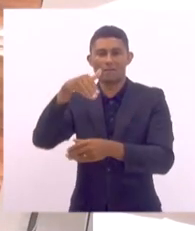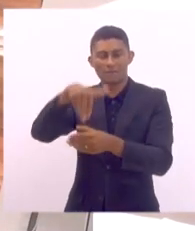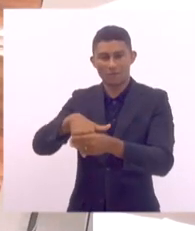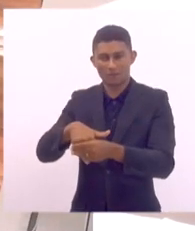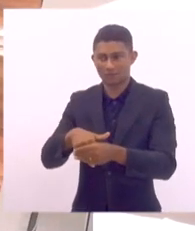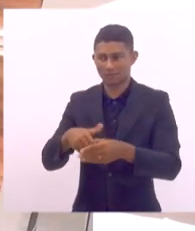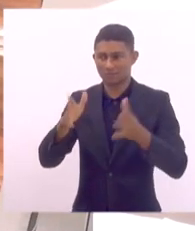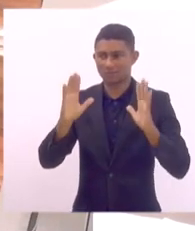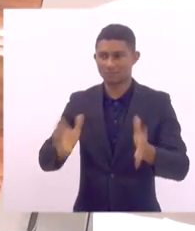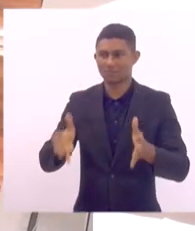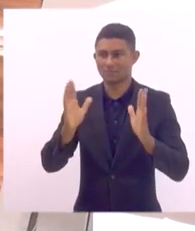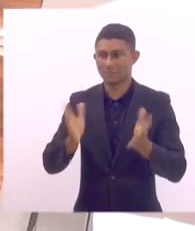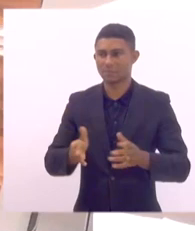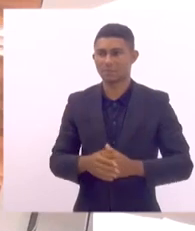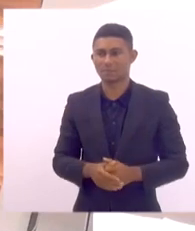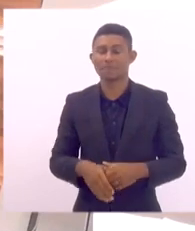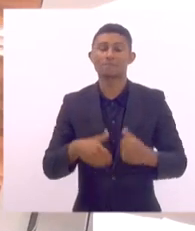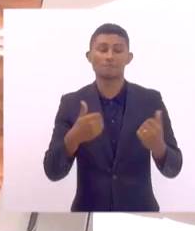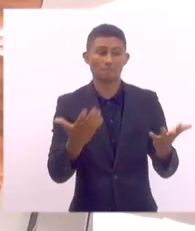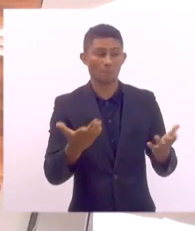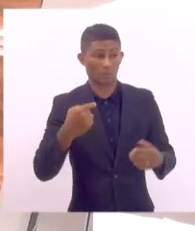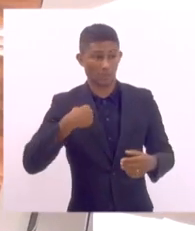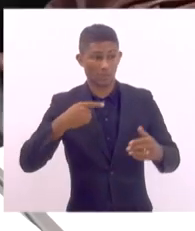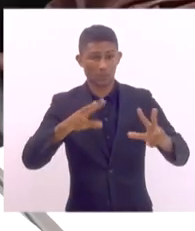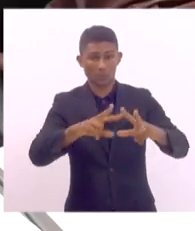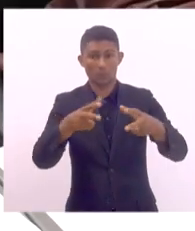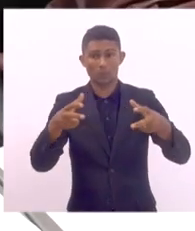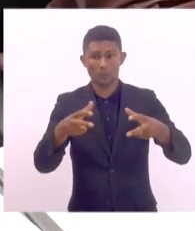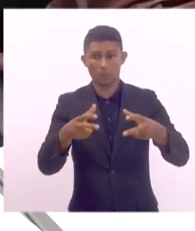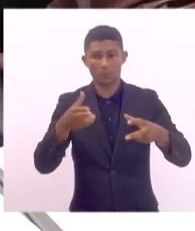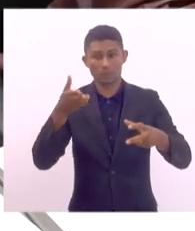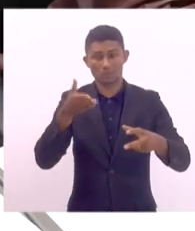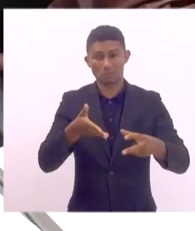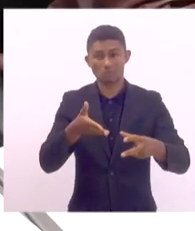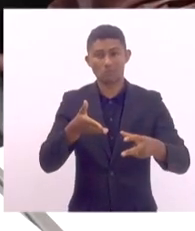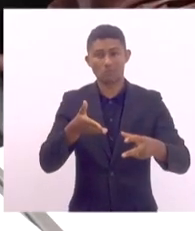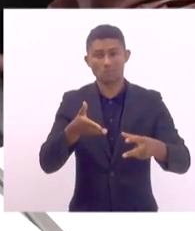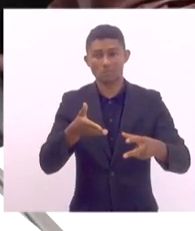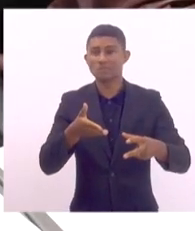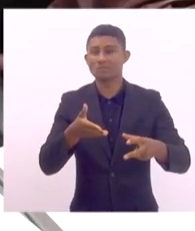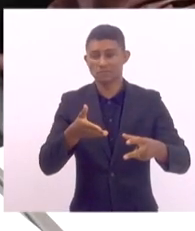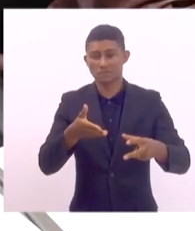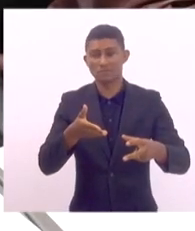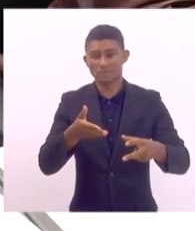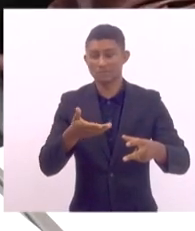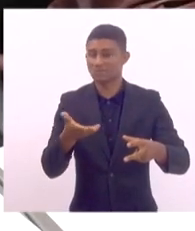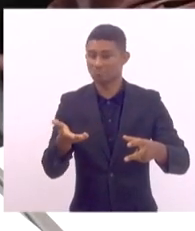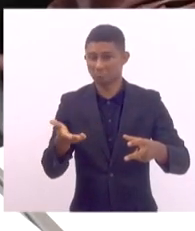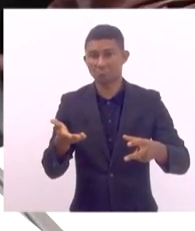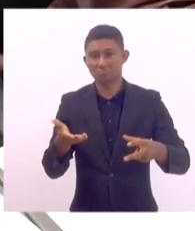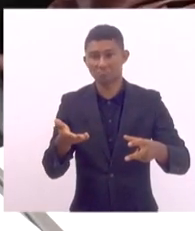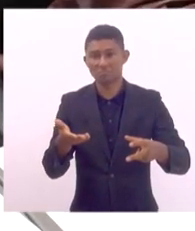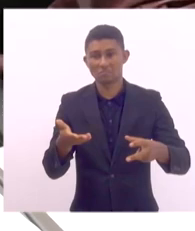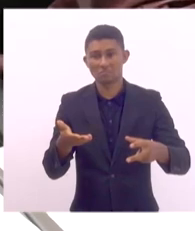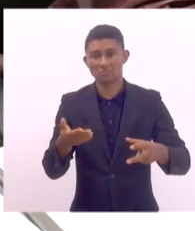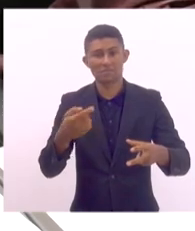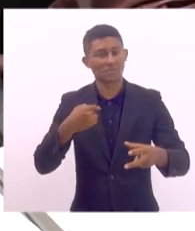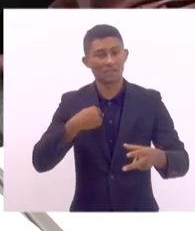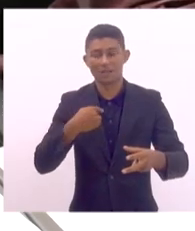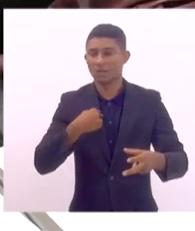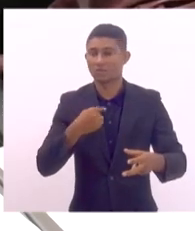só. Desde que eu estou em comissão, eu, a não ser por absurdo, que eu